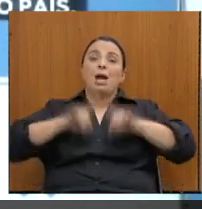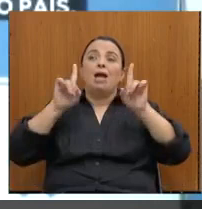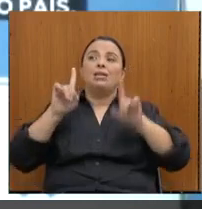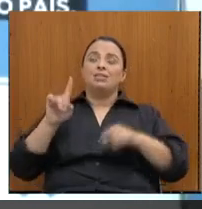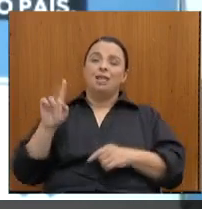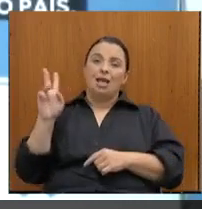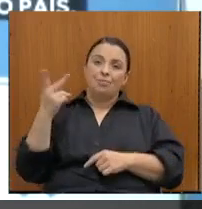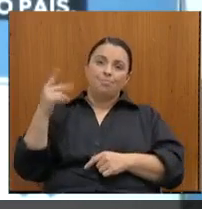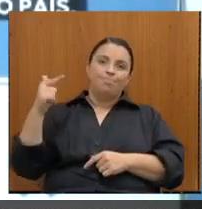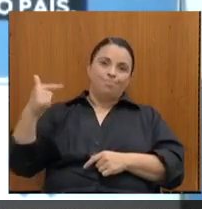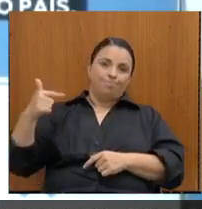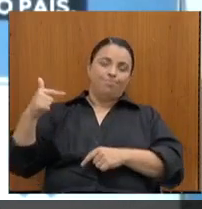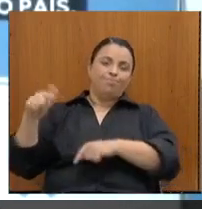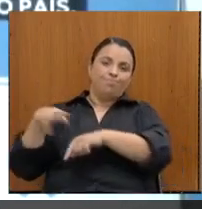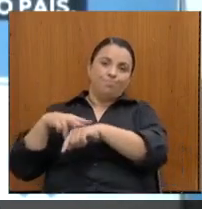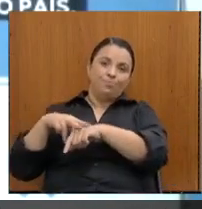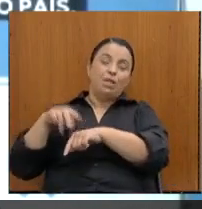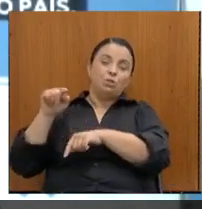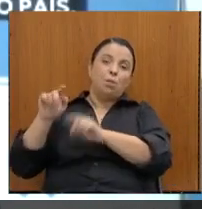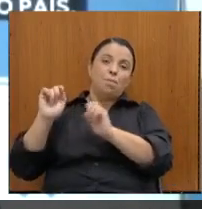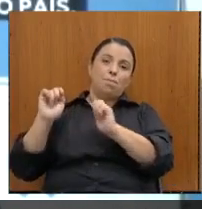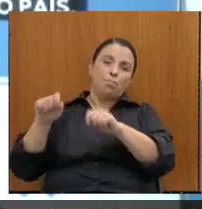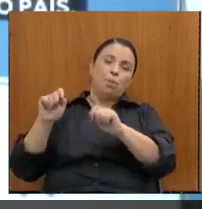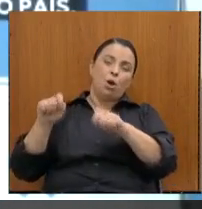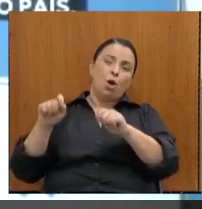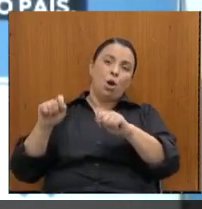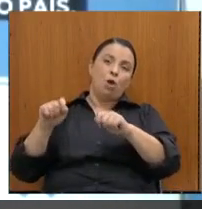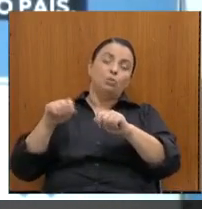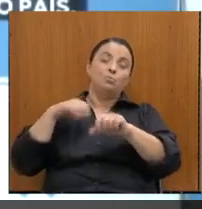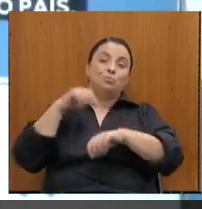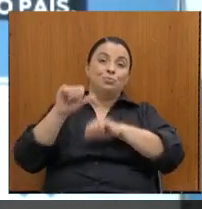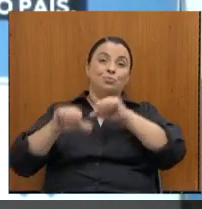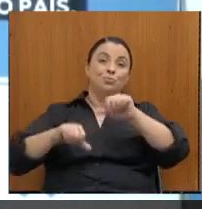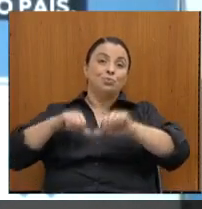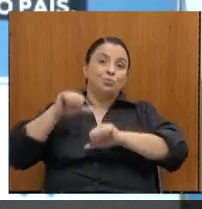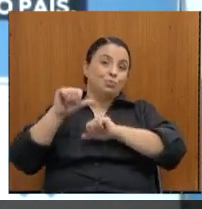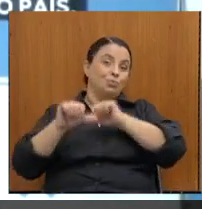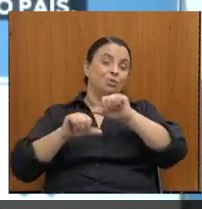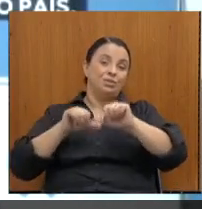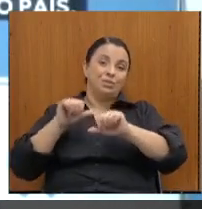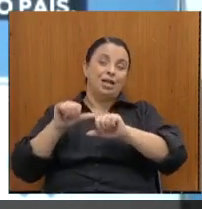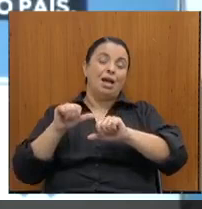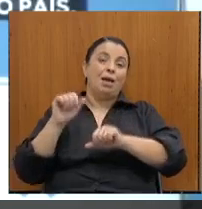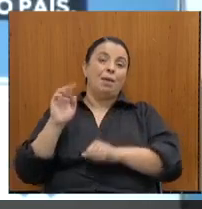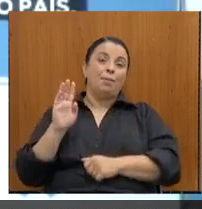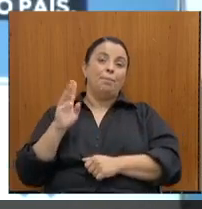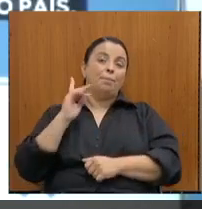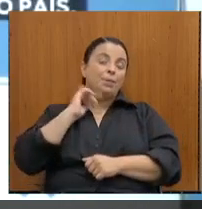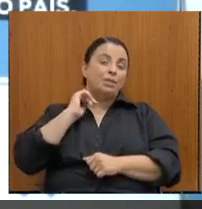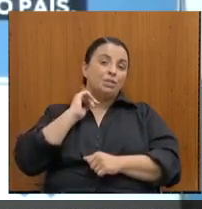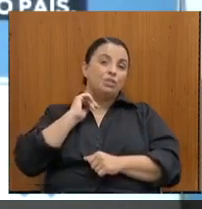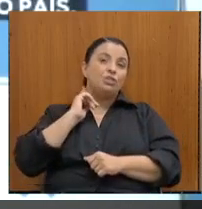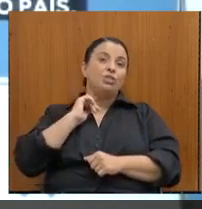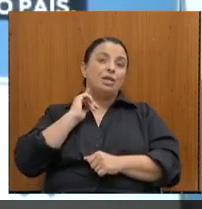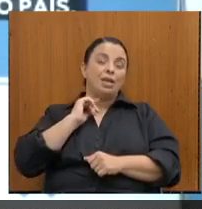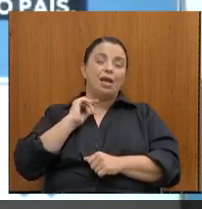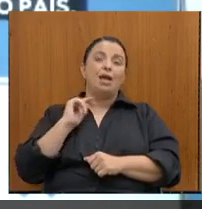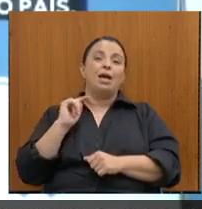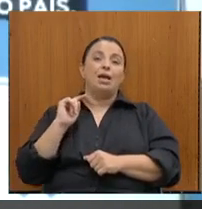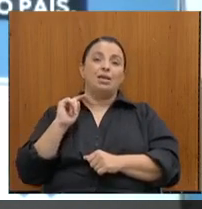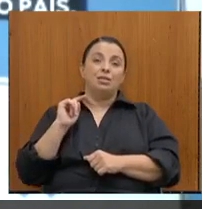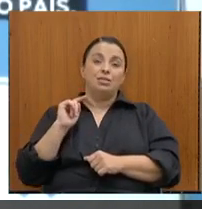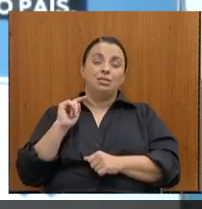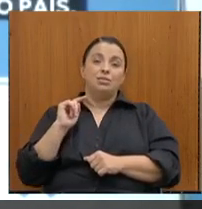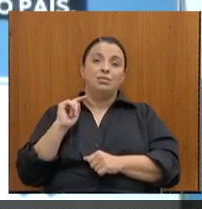nós podemos transformar uma boa parte de Minas Gerais a